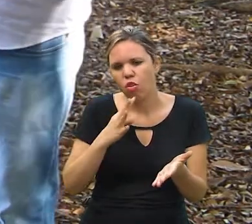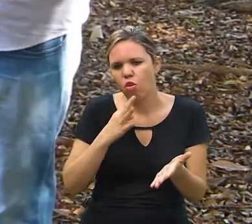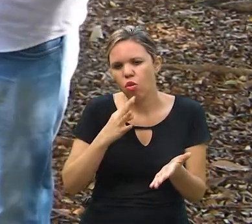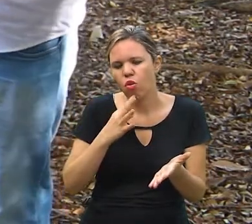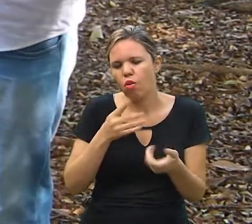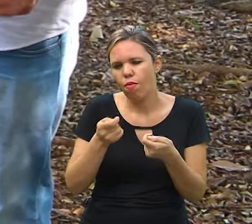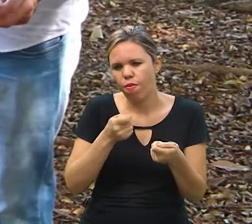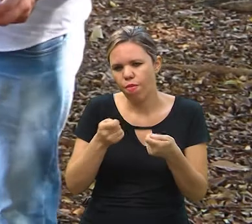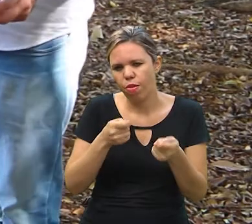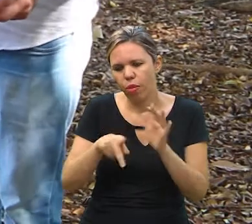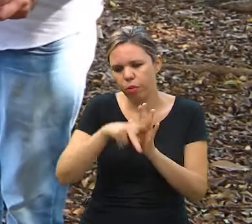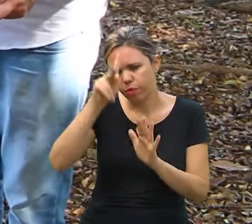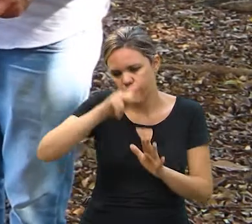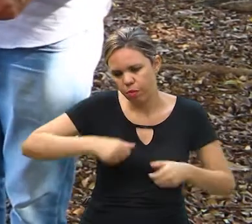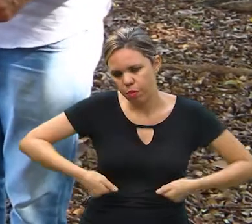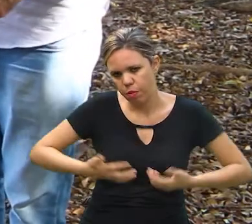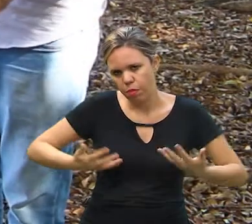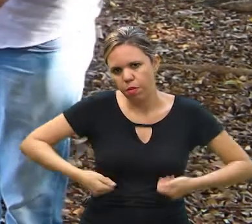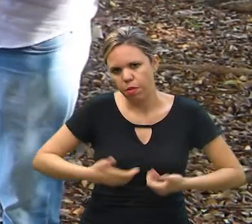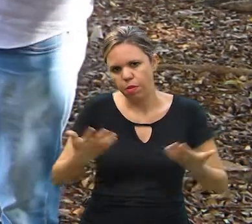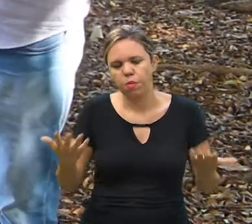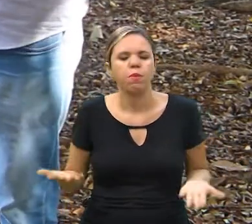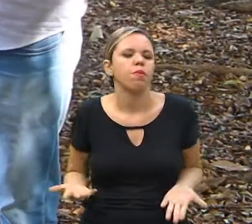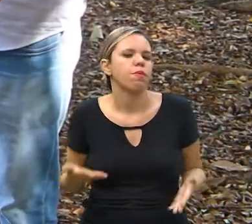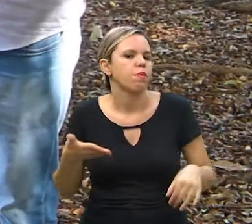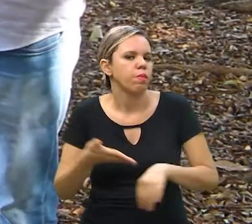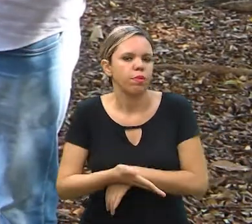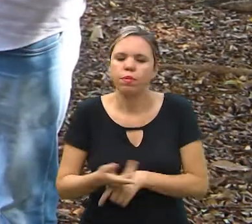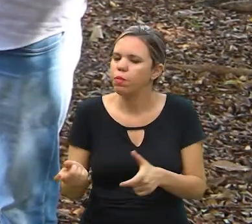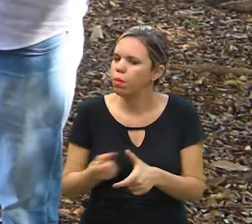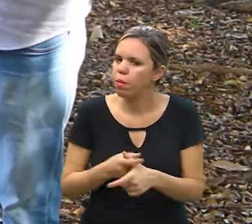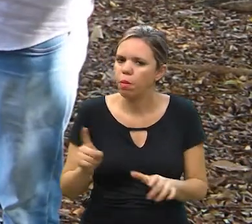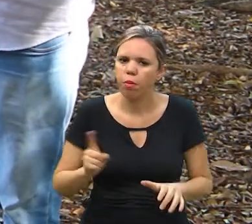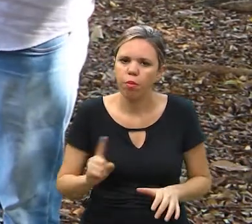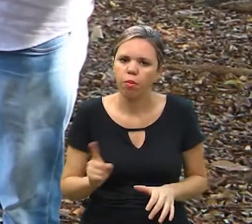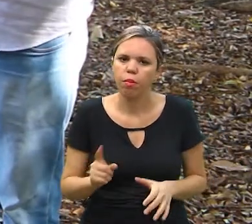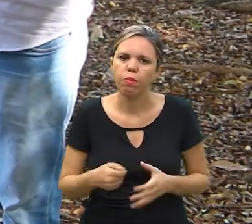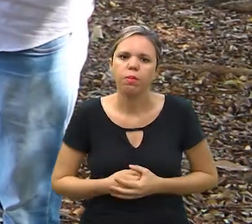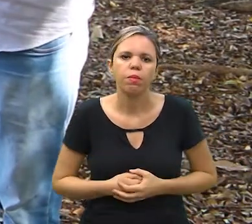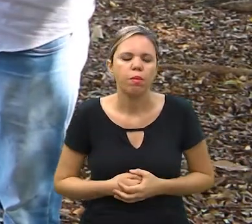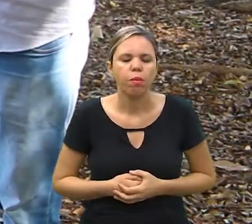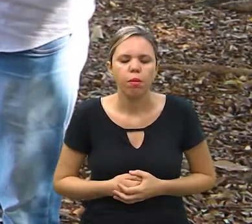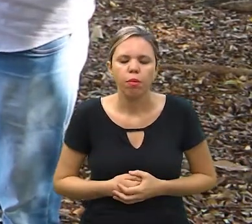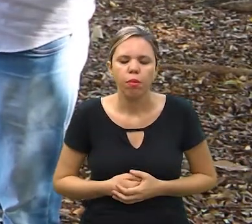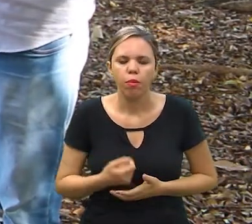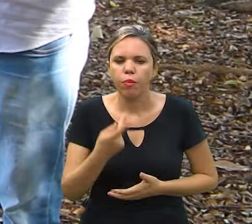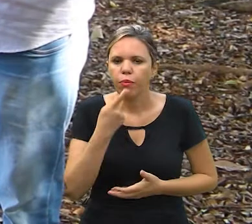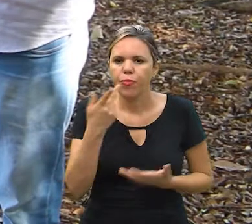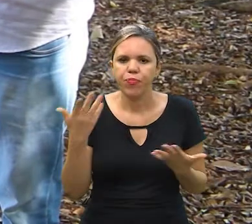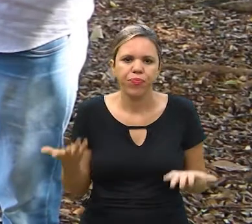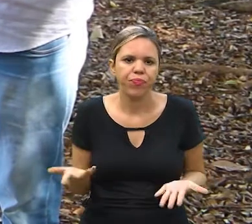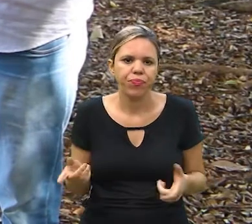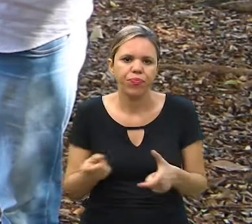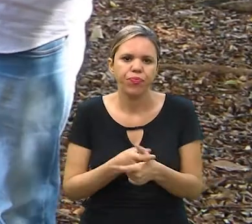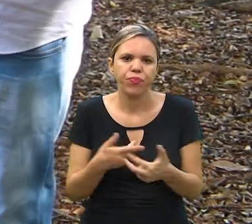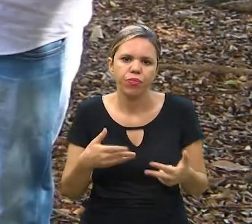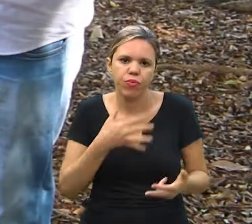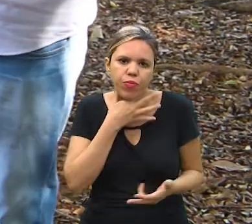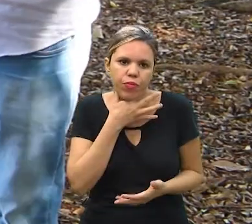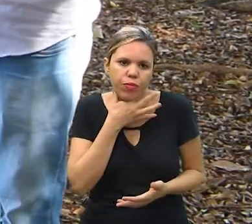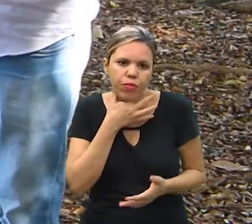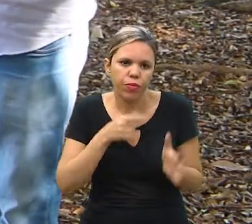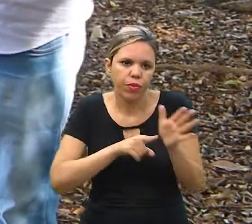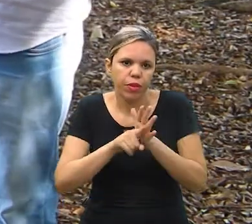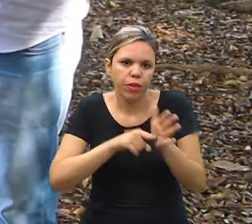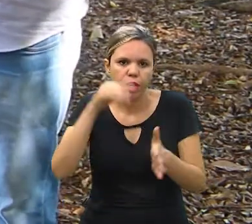conhecer, né? Conhecer os seus próprios gastos, para não entrar numa dívida, né? Inclusive, falando a respeito de endividamento, né? A